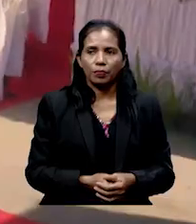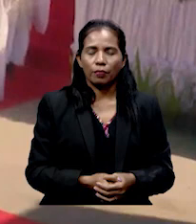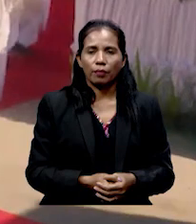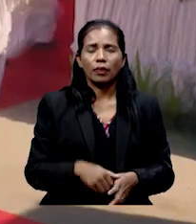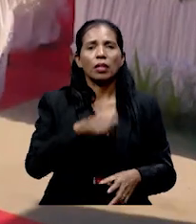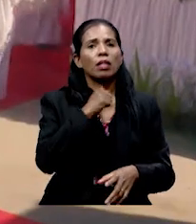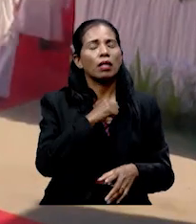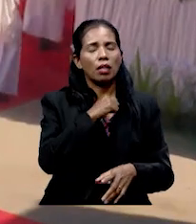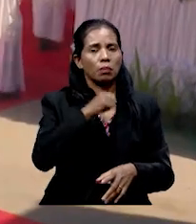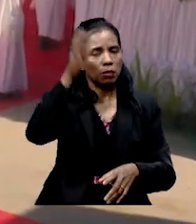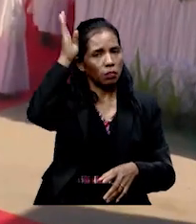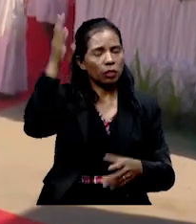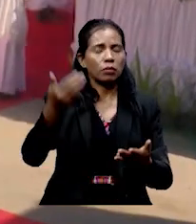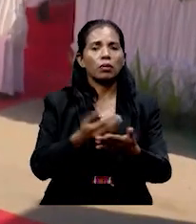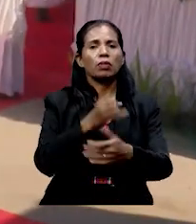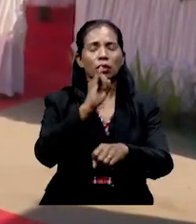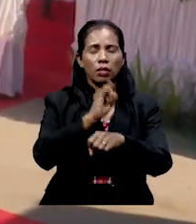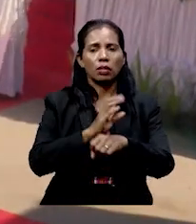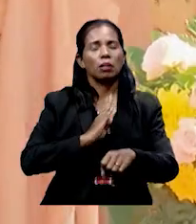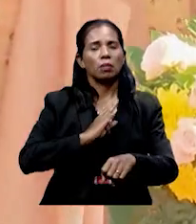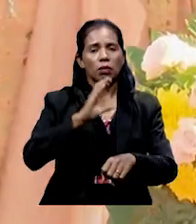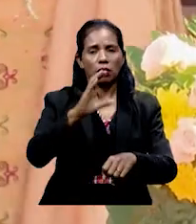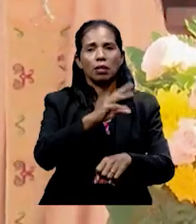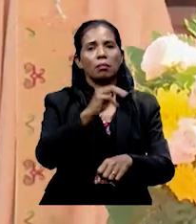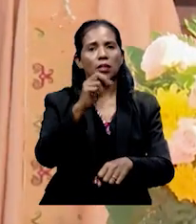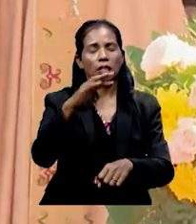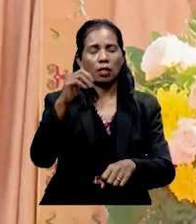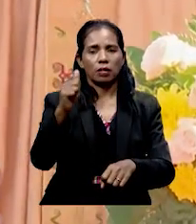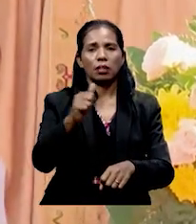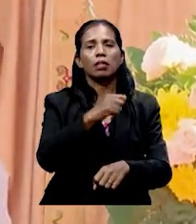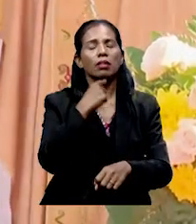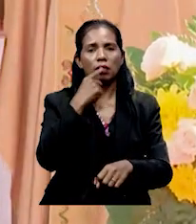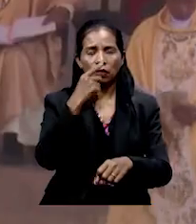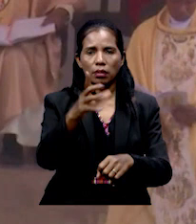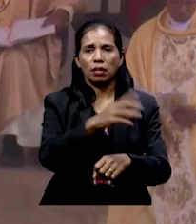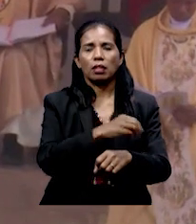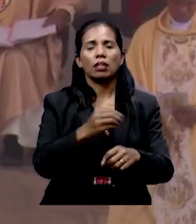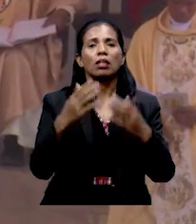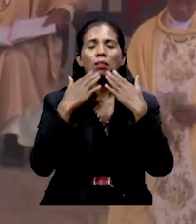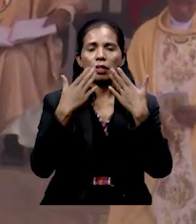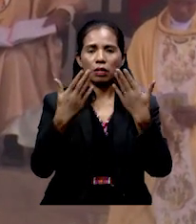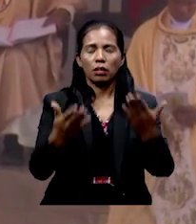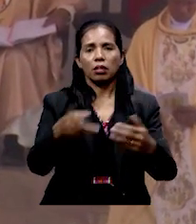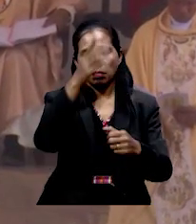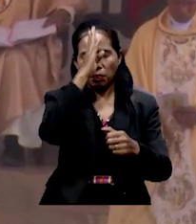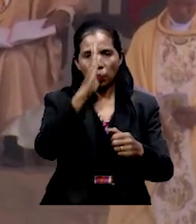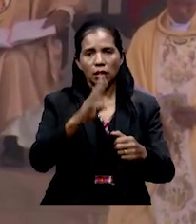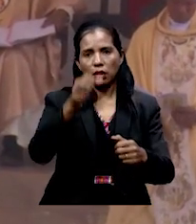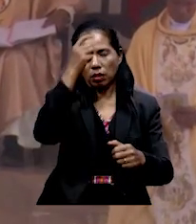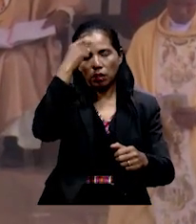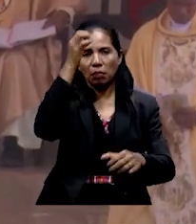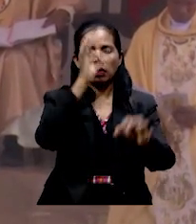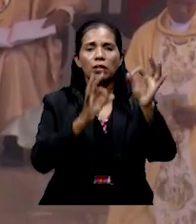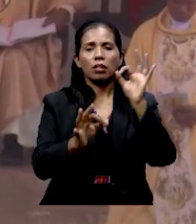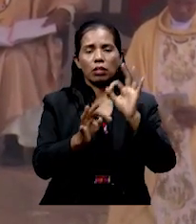Bispo Fon de Assis Bocau, Dom Leandro Maria Alves Nienan, Maria Santina da Costa Tilman, agradece a Roma, tamba fira ona nia